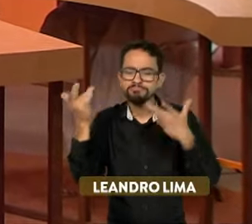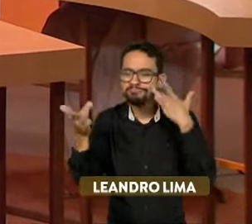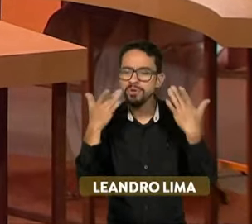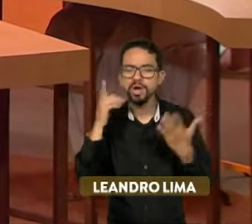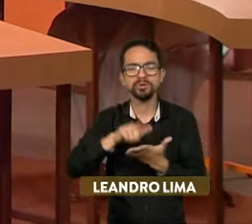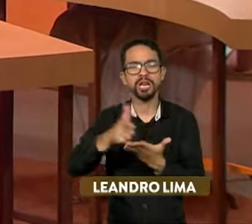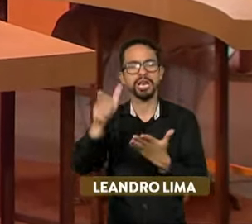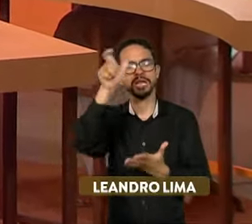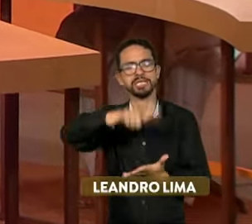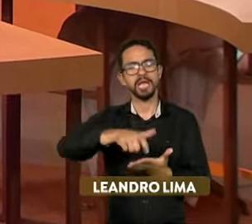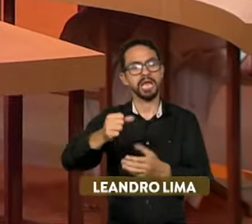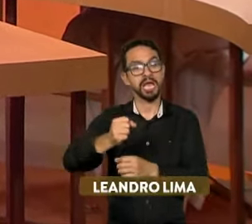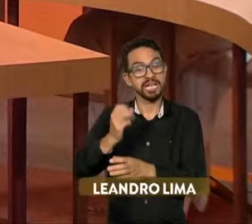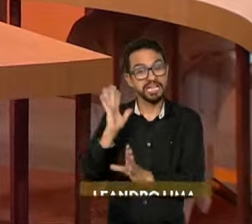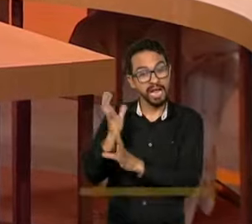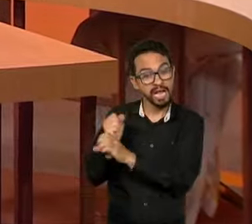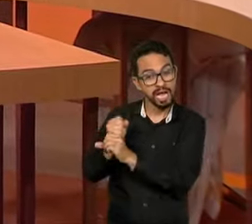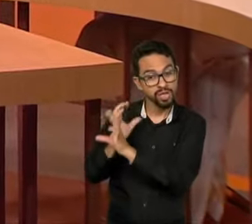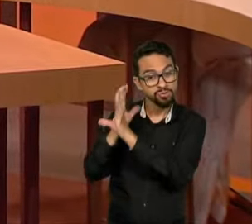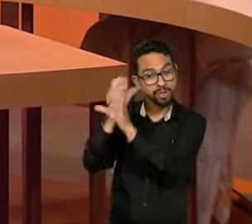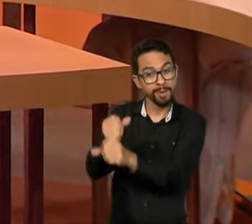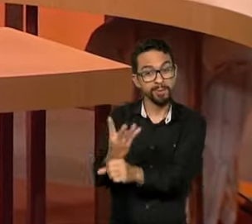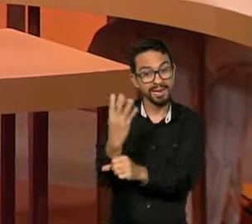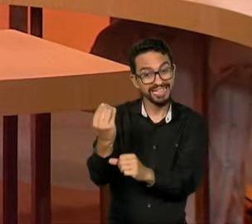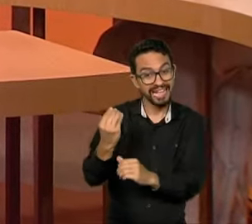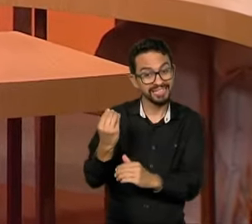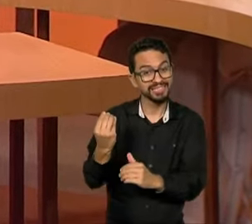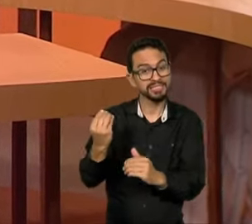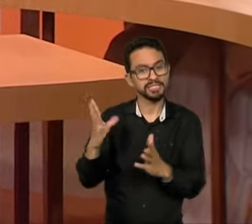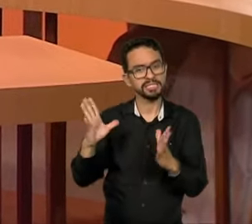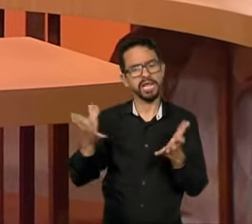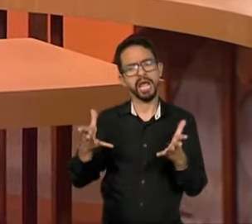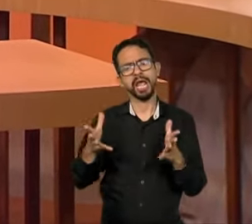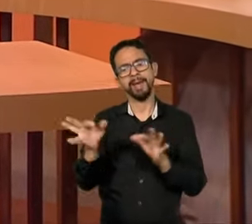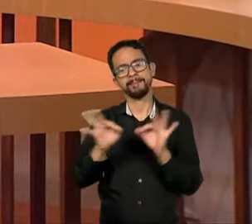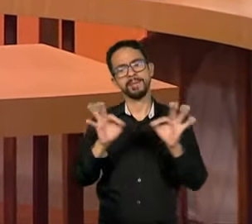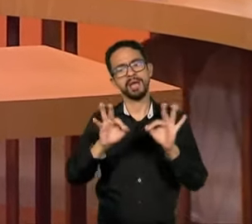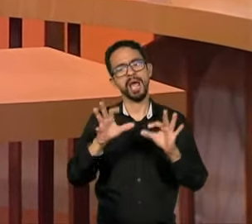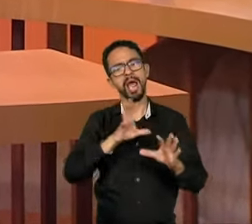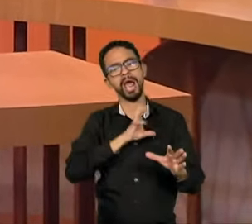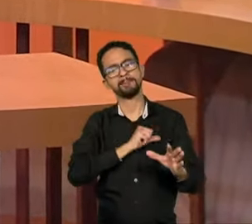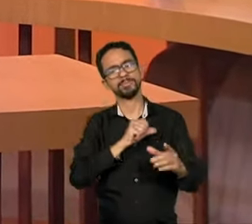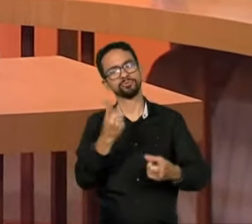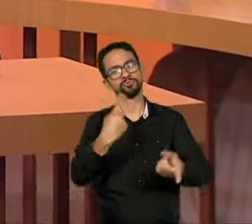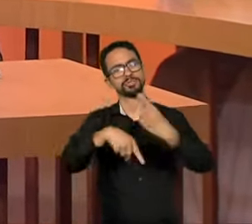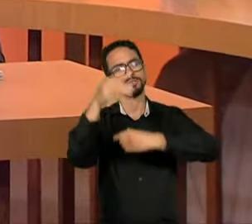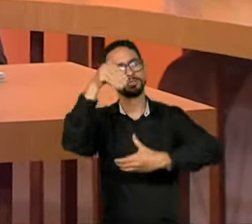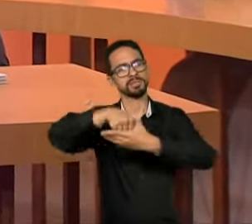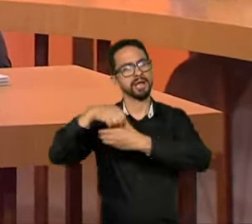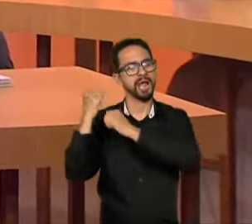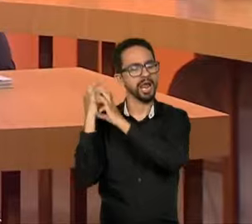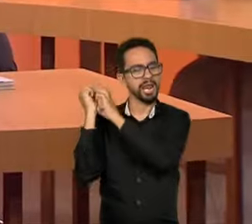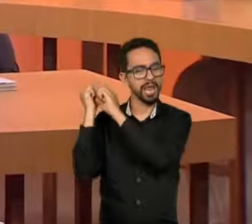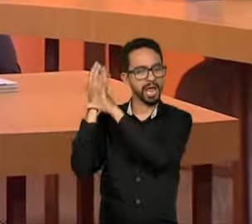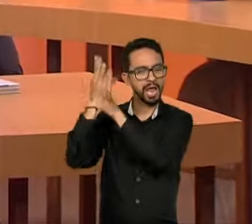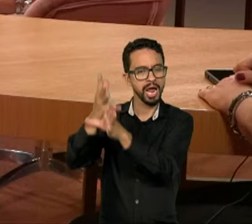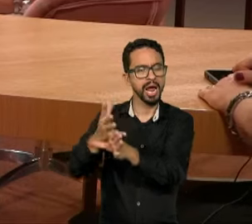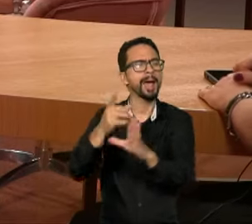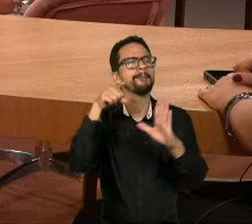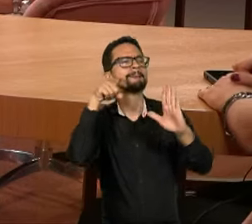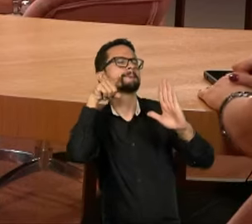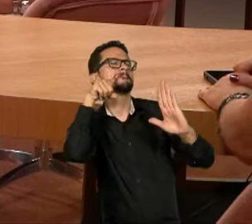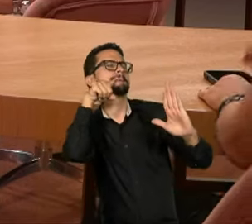com 40 anos de carreira, não posso acreditar nisso, e muitas fórmulas do amor e do sucesso na bagagem. Qual é a fórmula do amor,